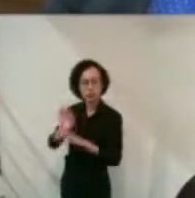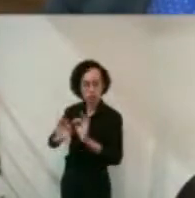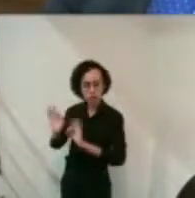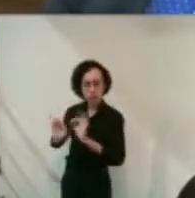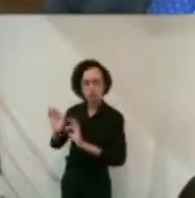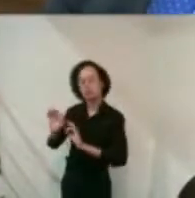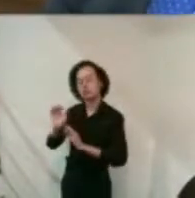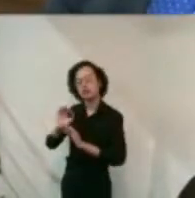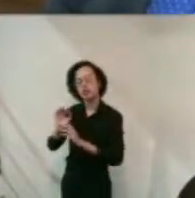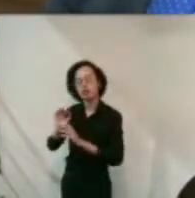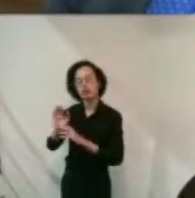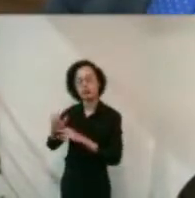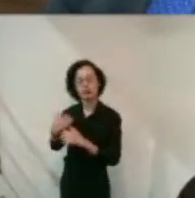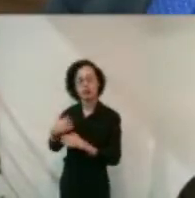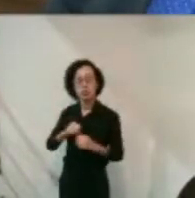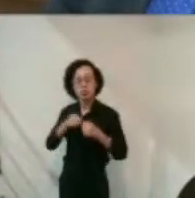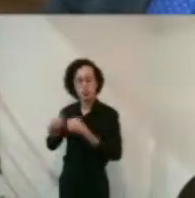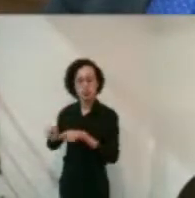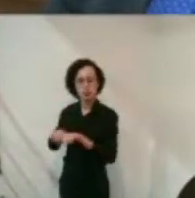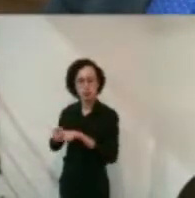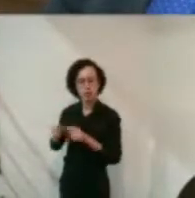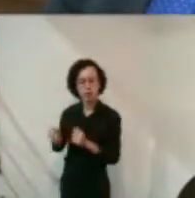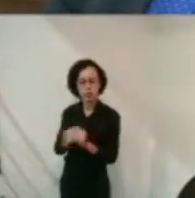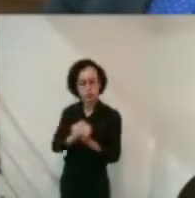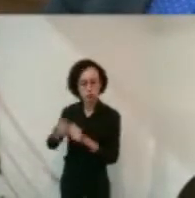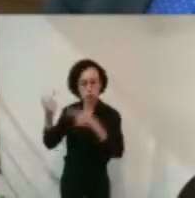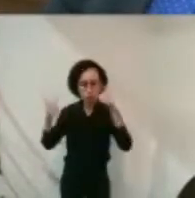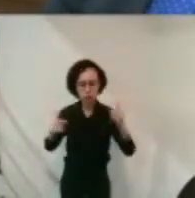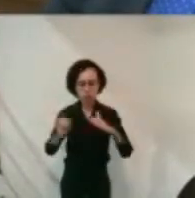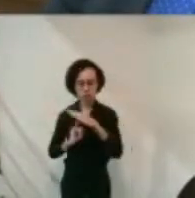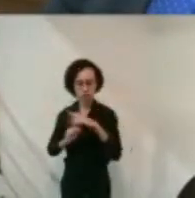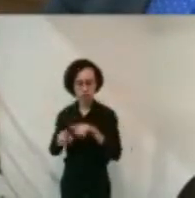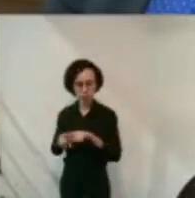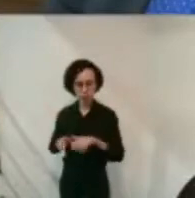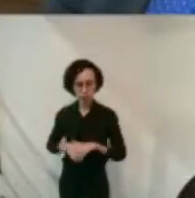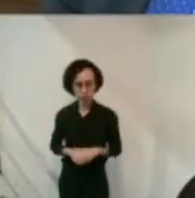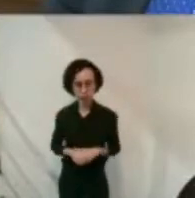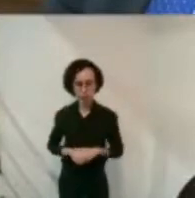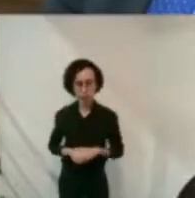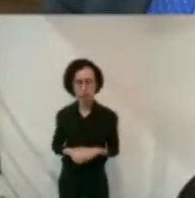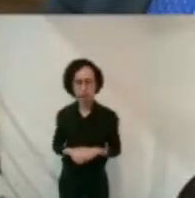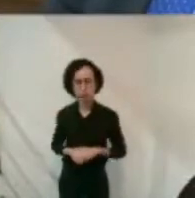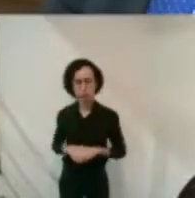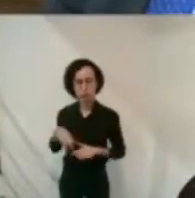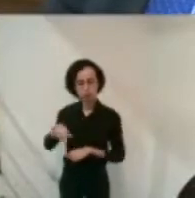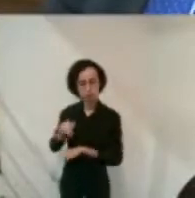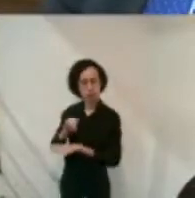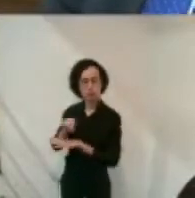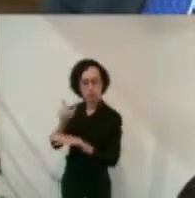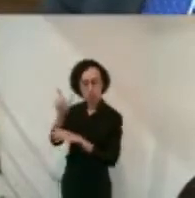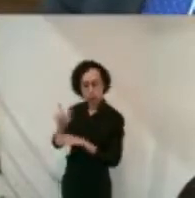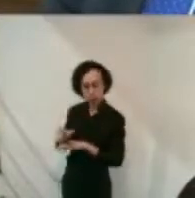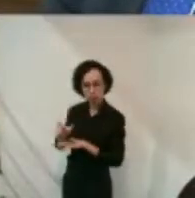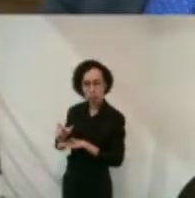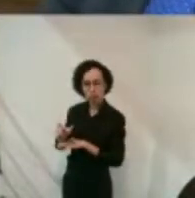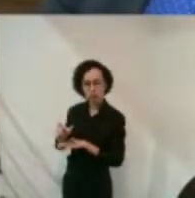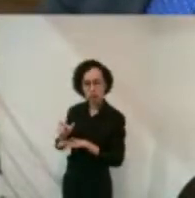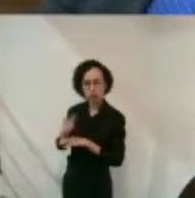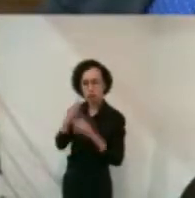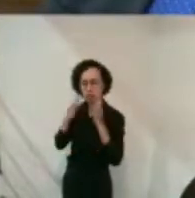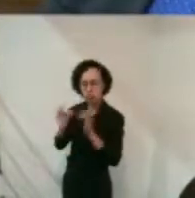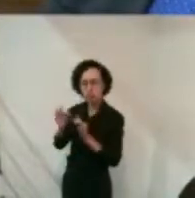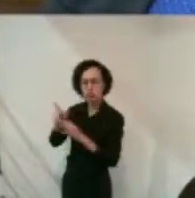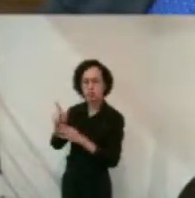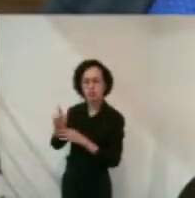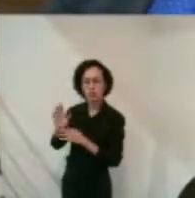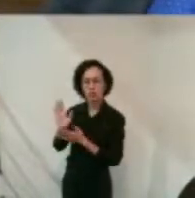instituídos, mas também com a OAB, com outras instituições. Esse exemplo de termos conseguido esse